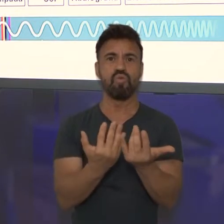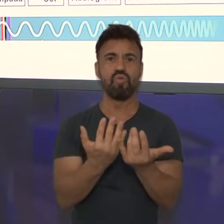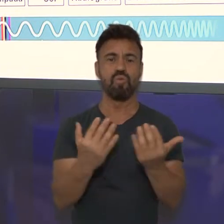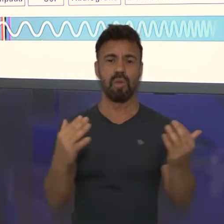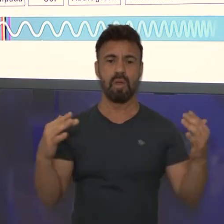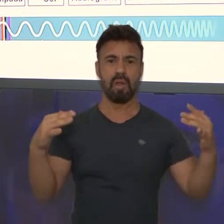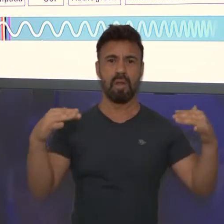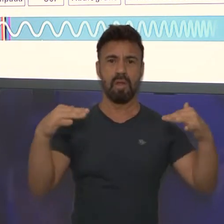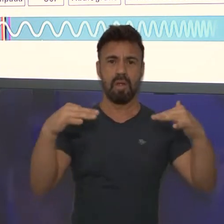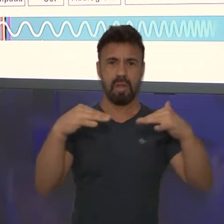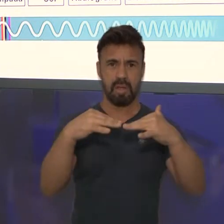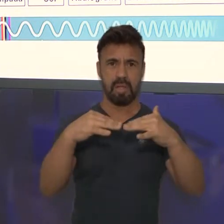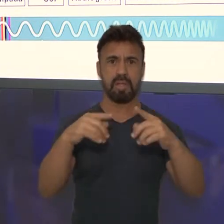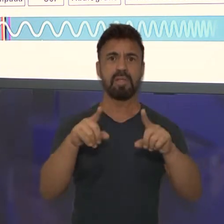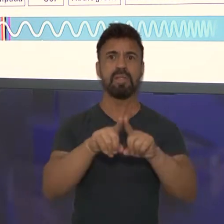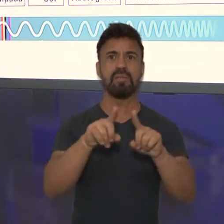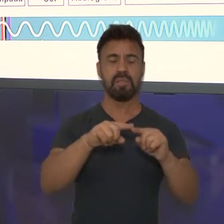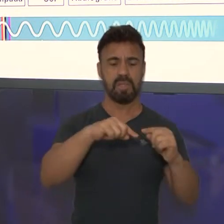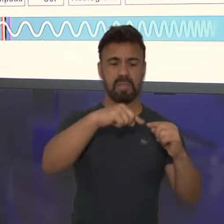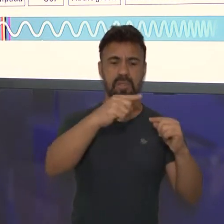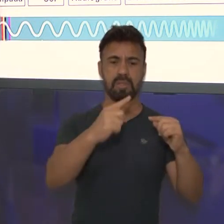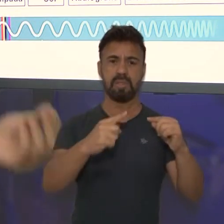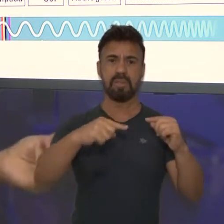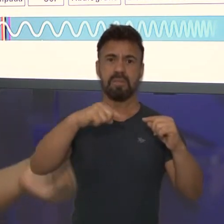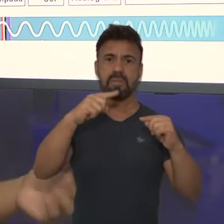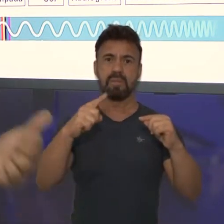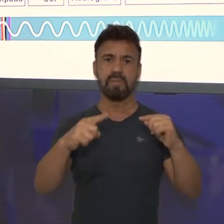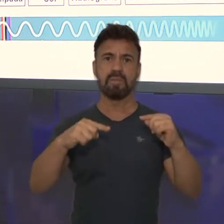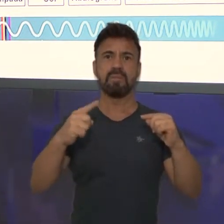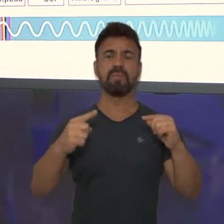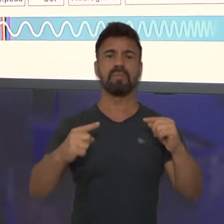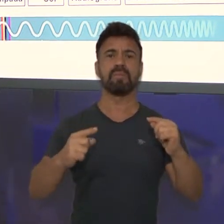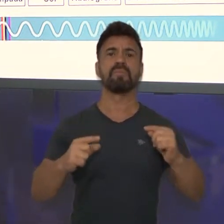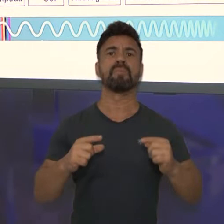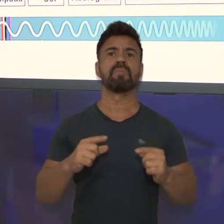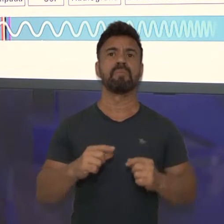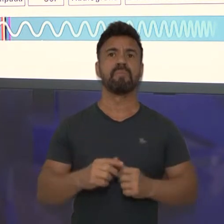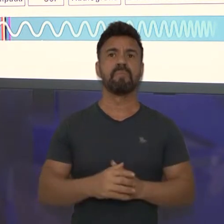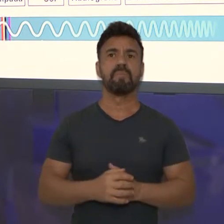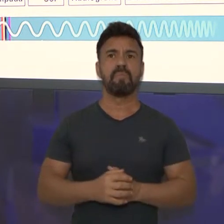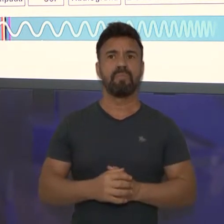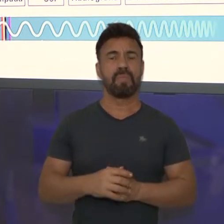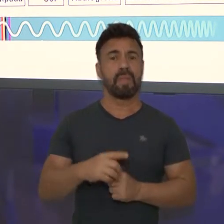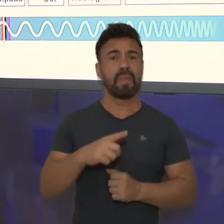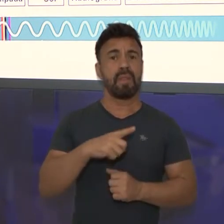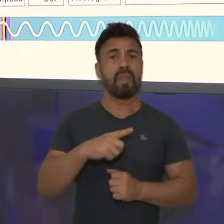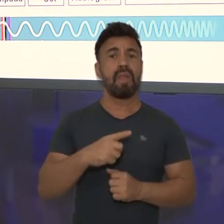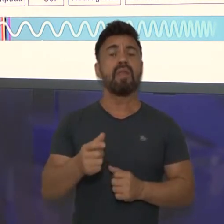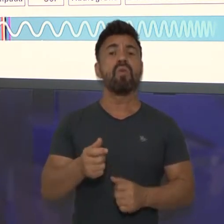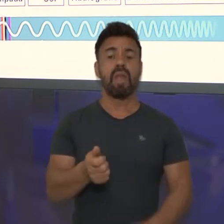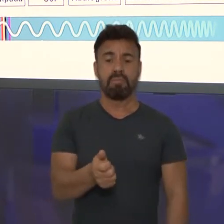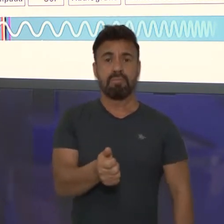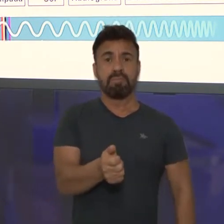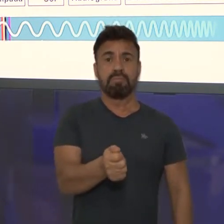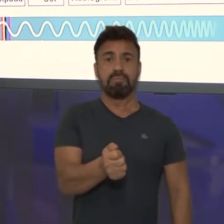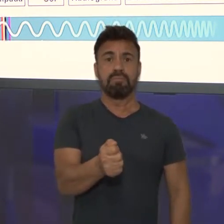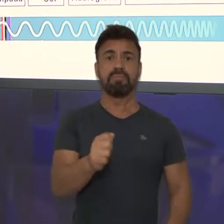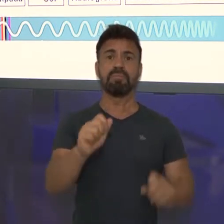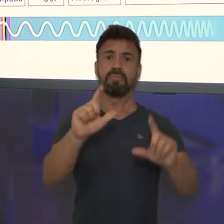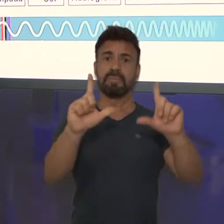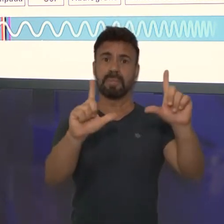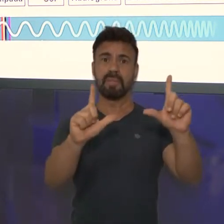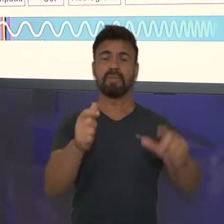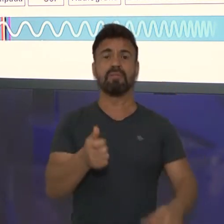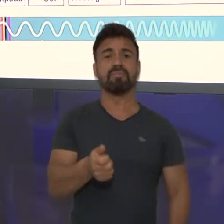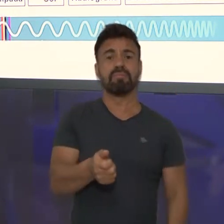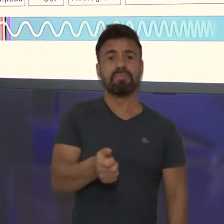em seguida, ondas com um pouquinho mais de frequência que as ondas micro-ondas, a gente colocou aqui o controle remoto. Então, quando a